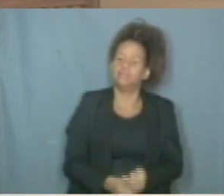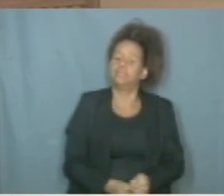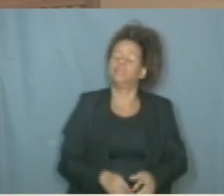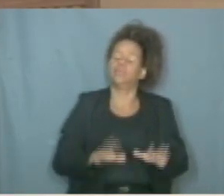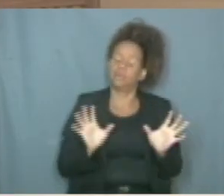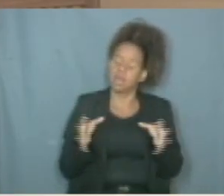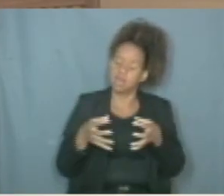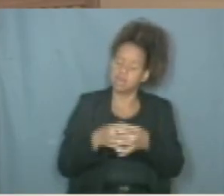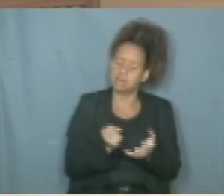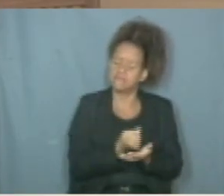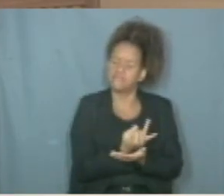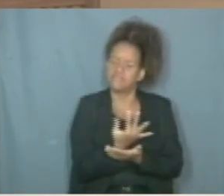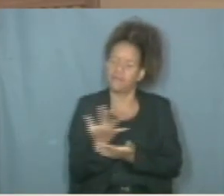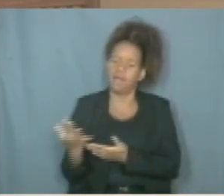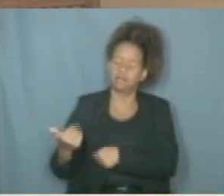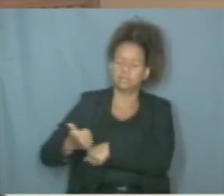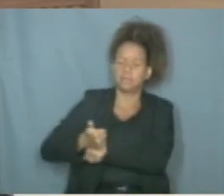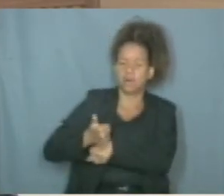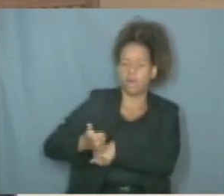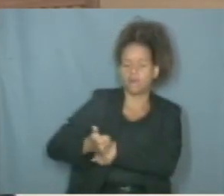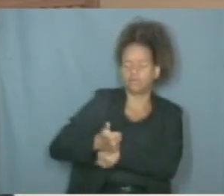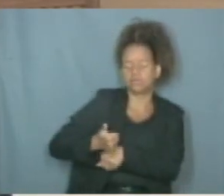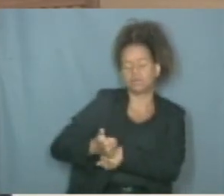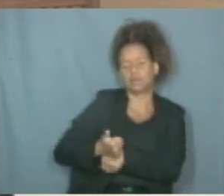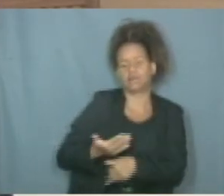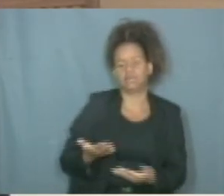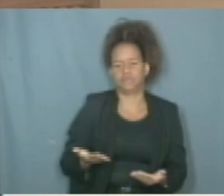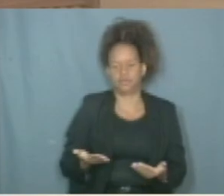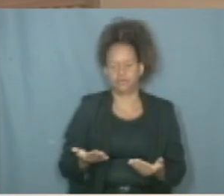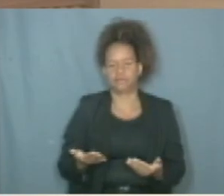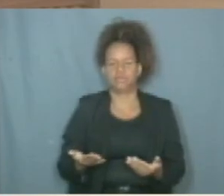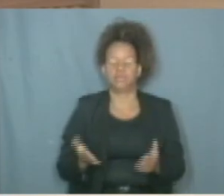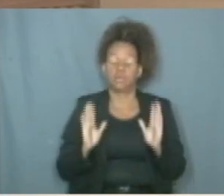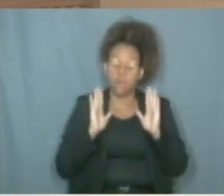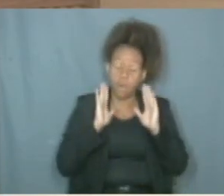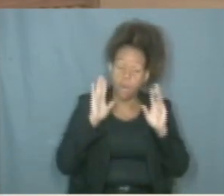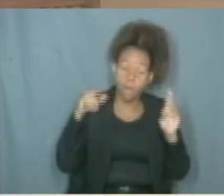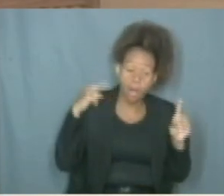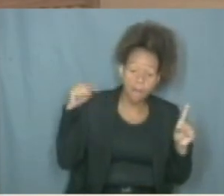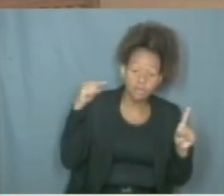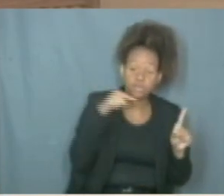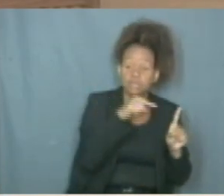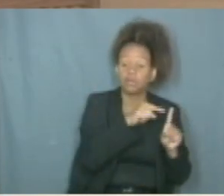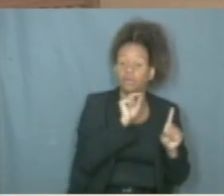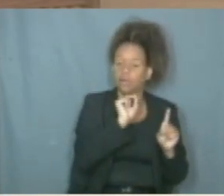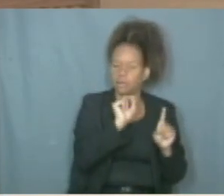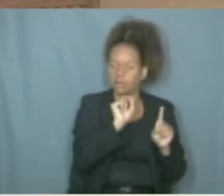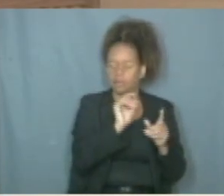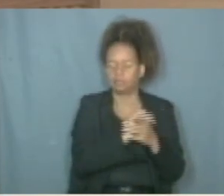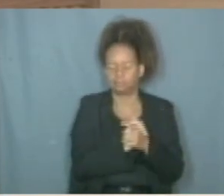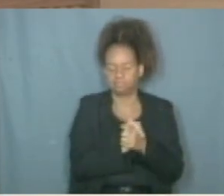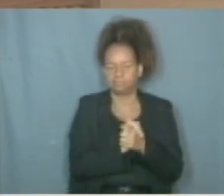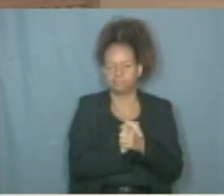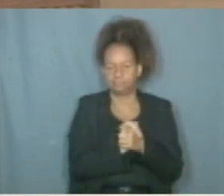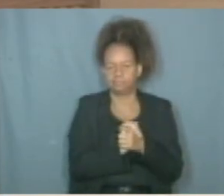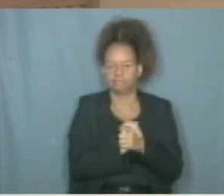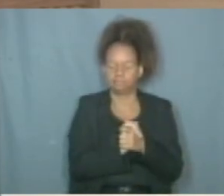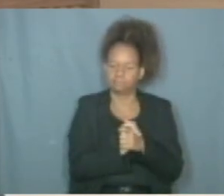equipe de multiprofissionais, multidisciplinar, com o objetivo